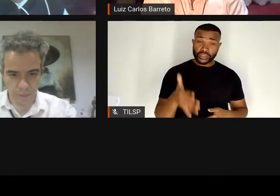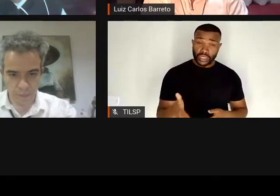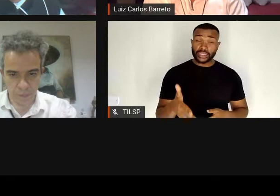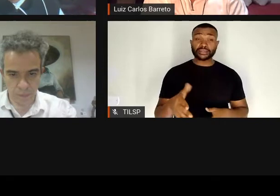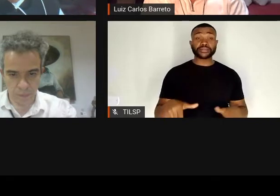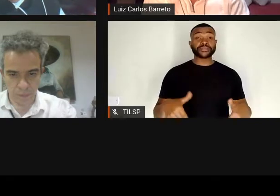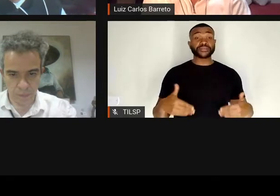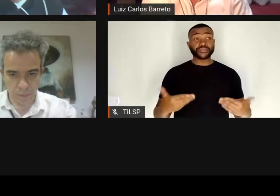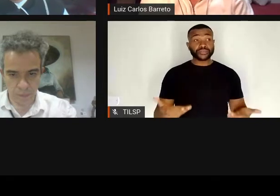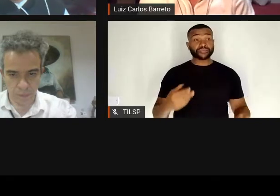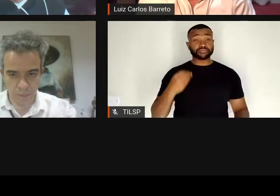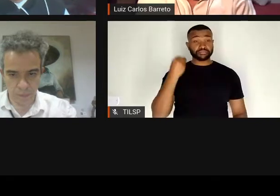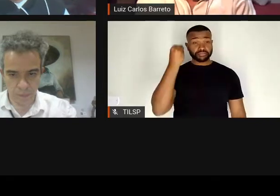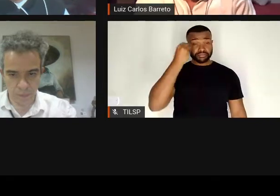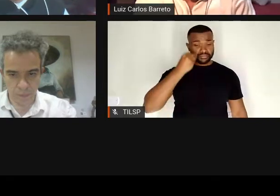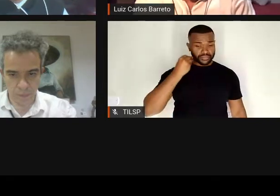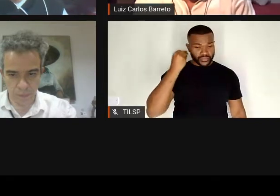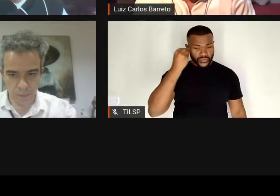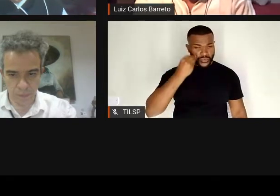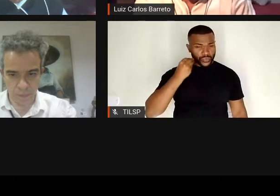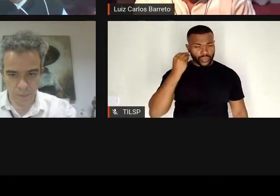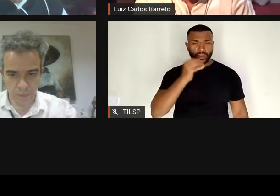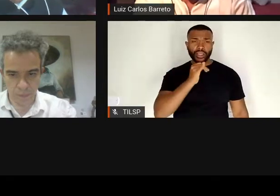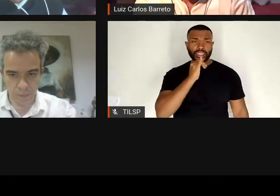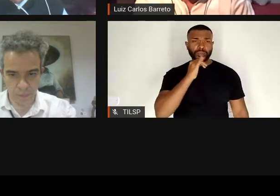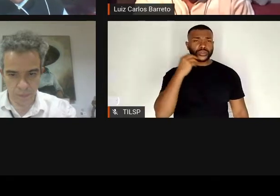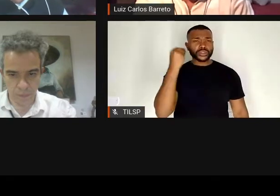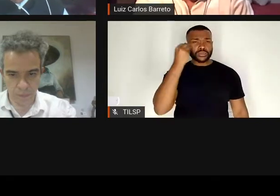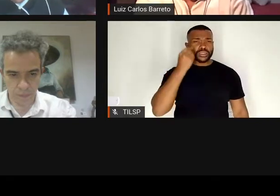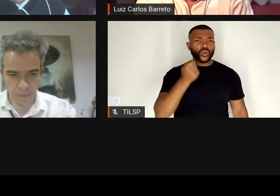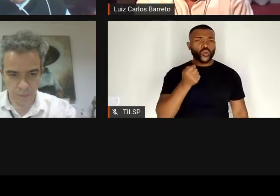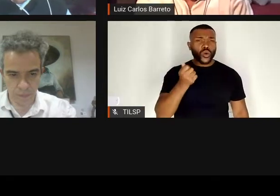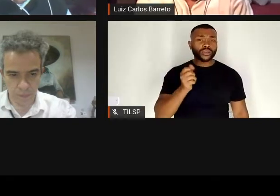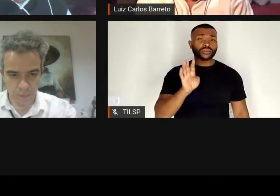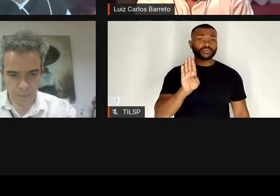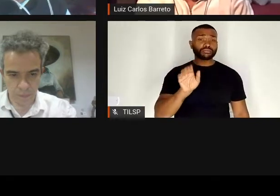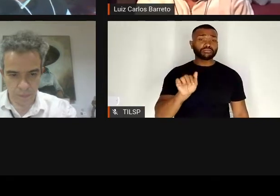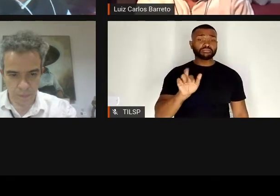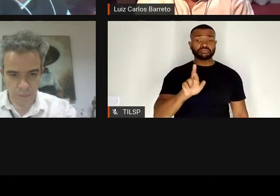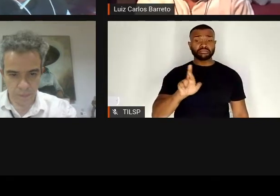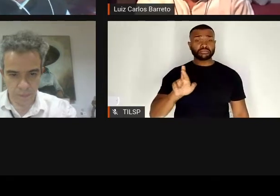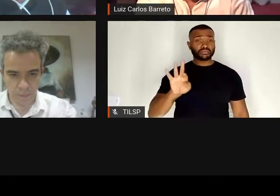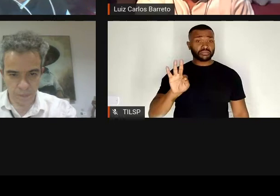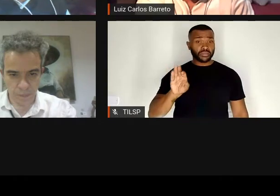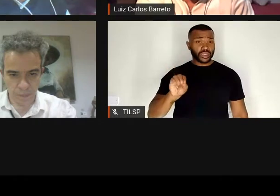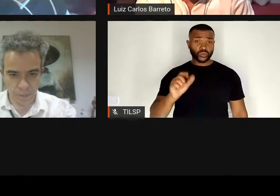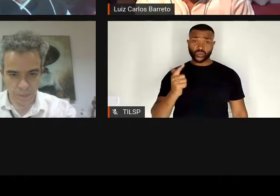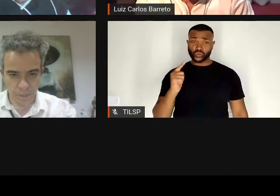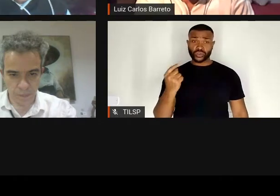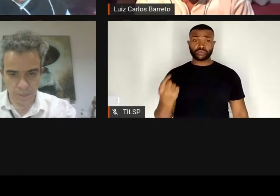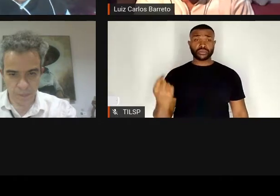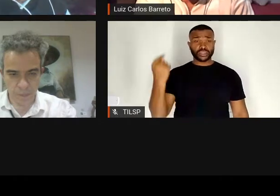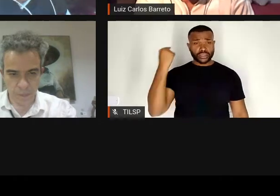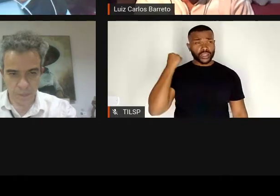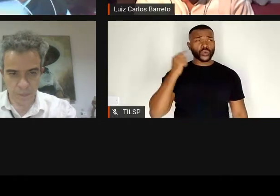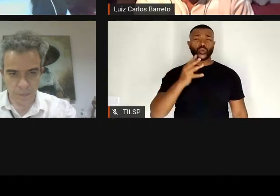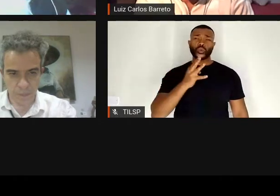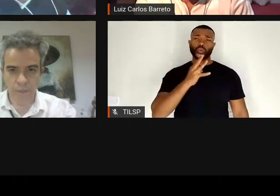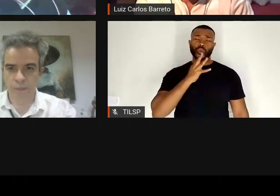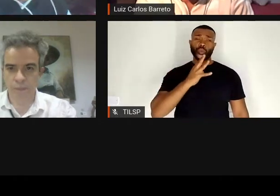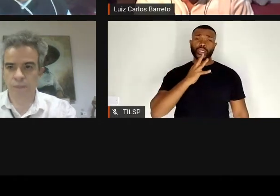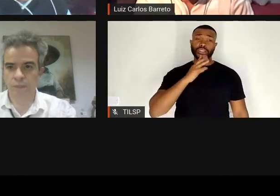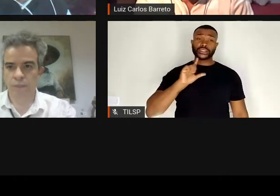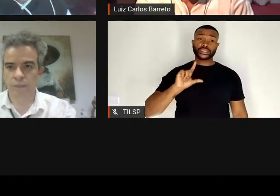vivência, quase que eu não tive vivência com o Barretão naquela época, conheci o Barretão muito depois, mas a